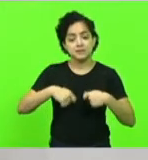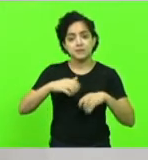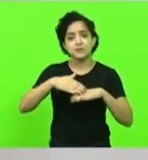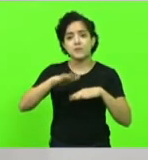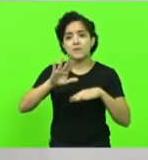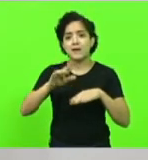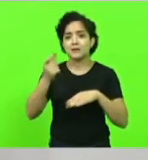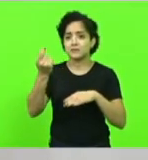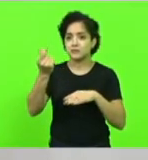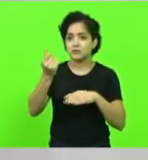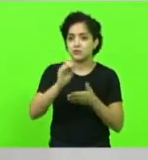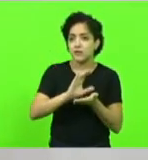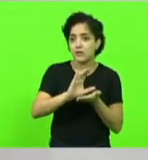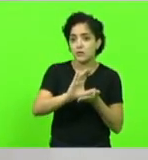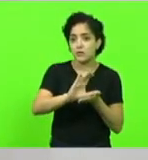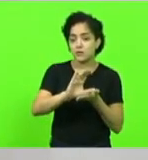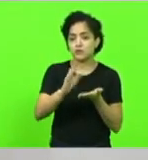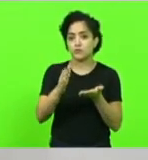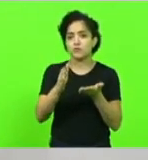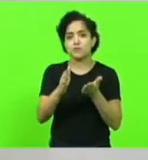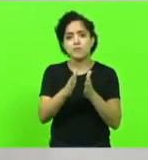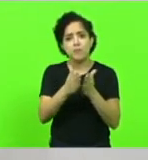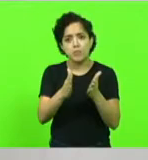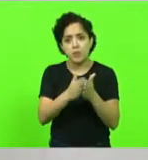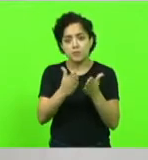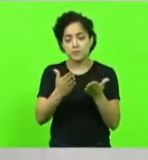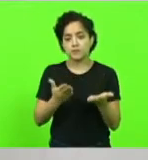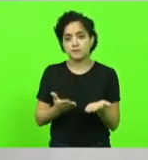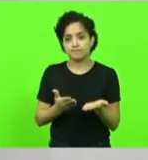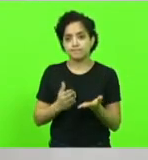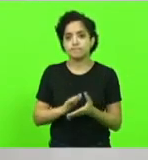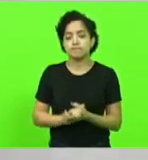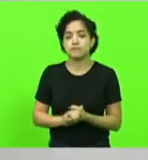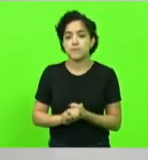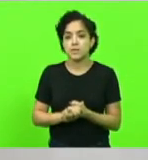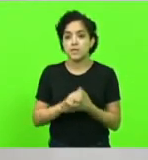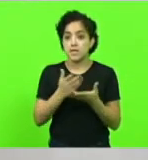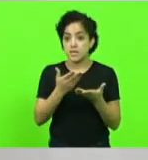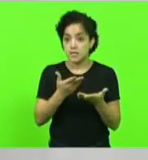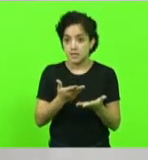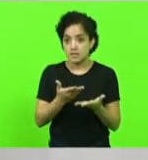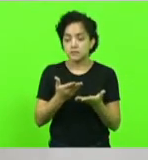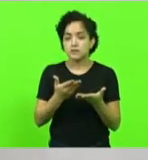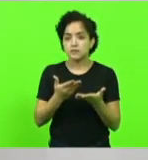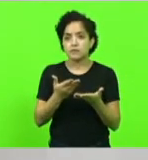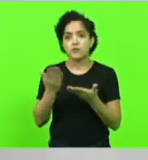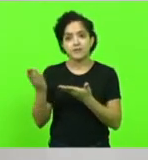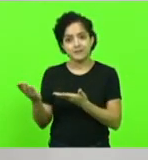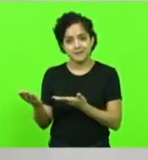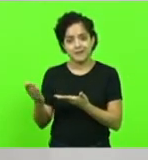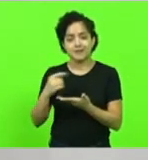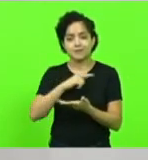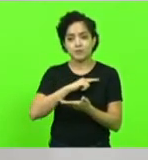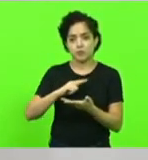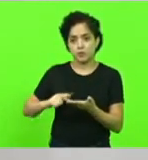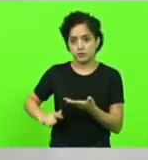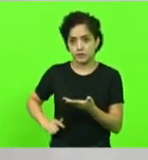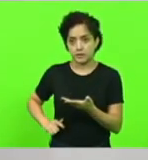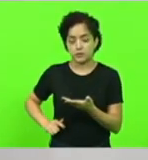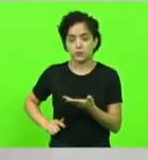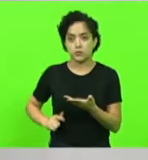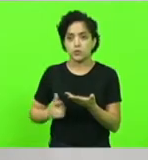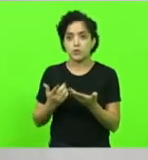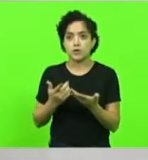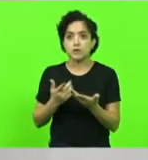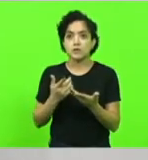áreas mais humildes. E esse produto foi entregue para o governador recentemente, num